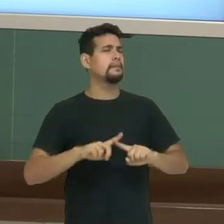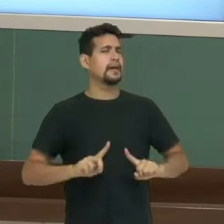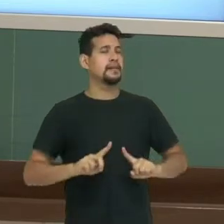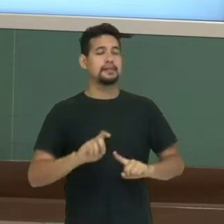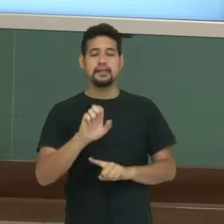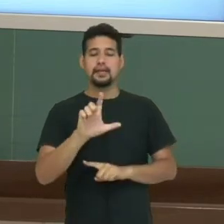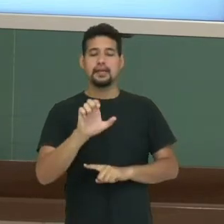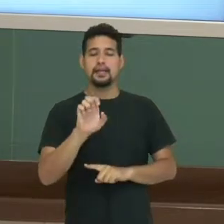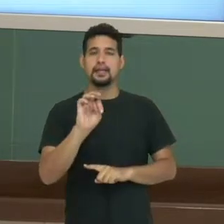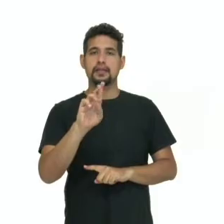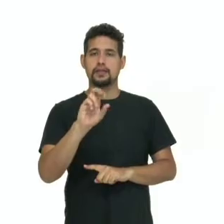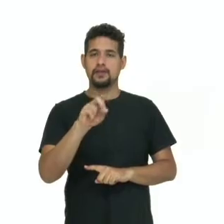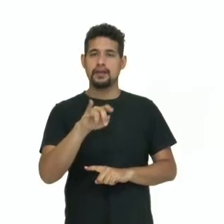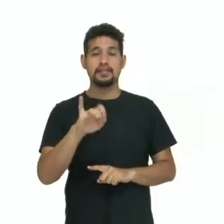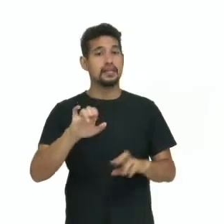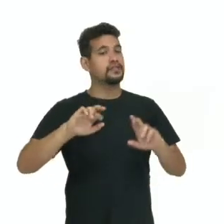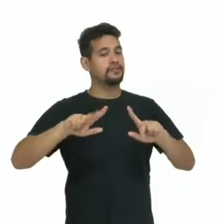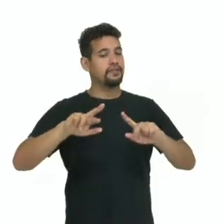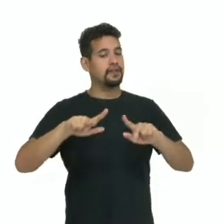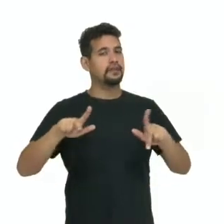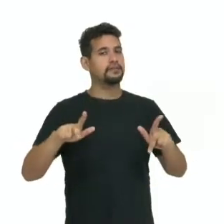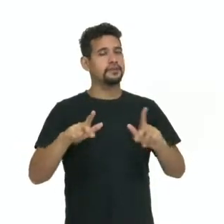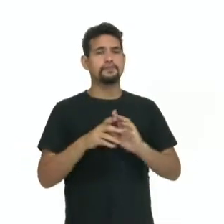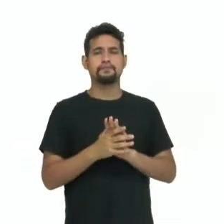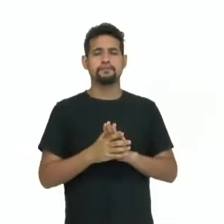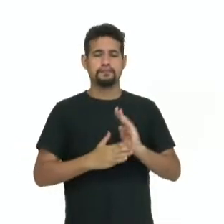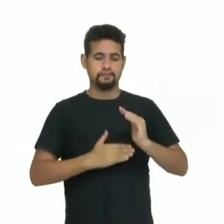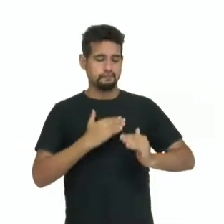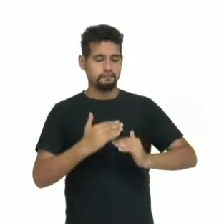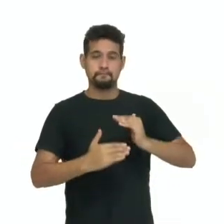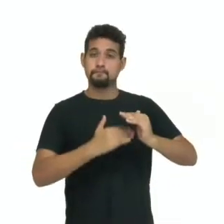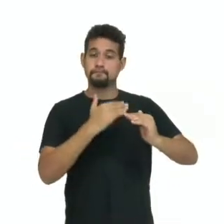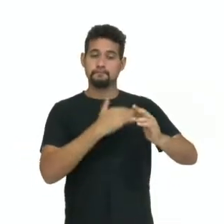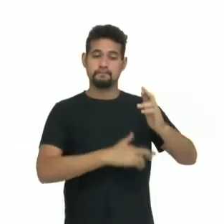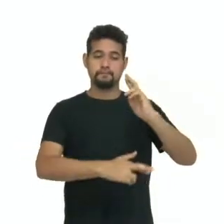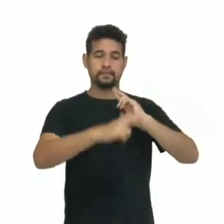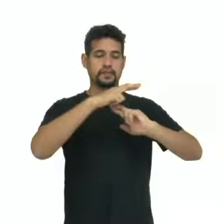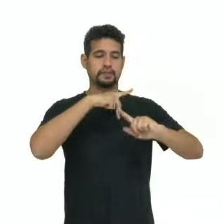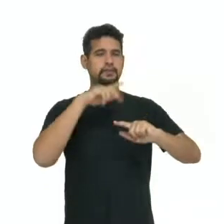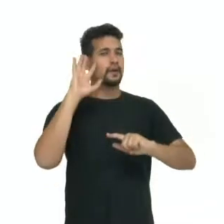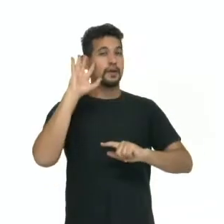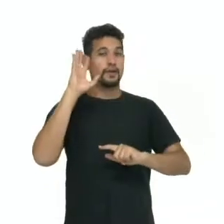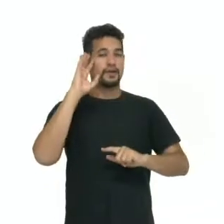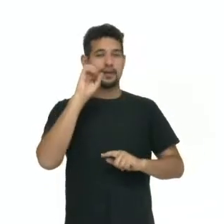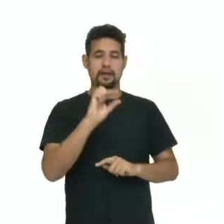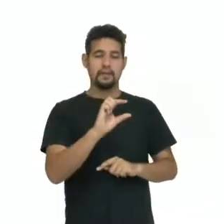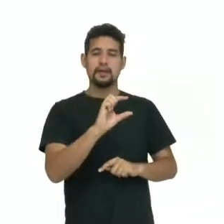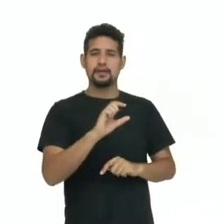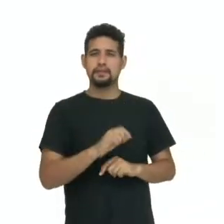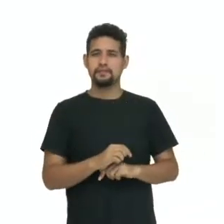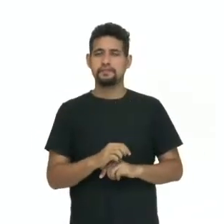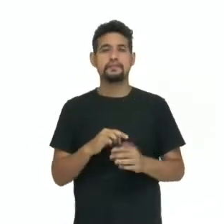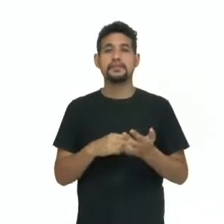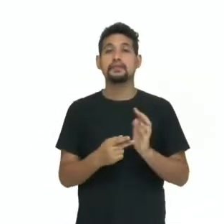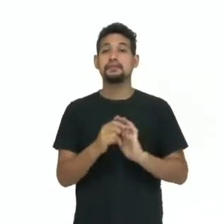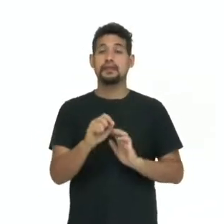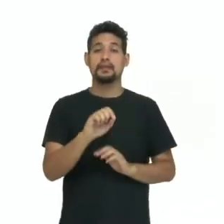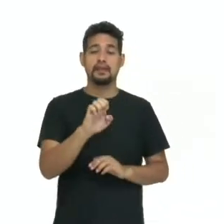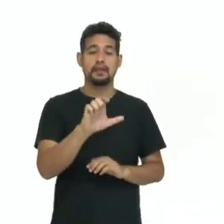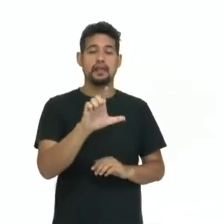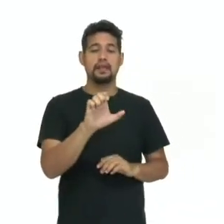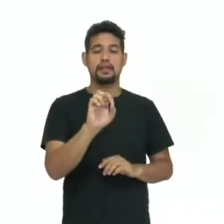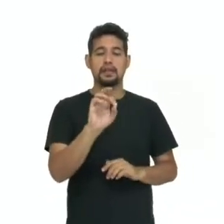outro campo de estudo da eletroquímica. É um processo inverso do que acontece nas pilhas, isto é, a